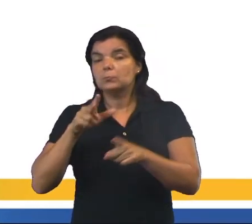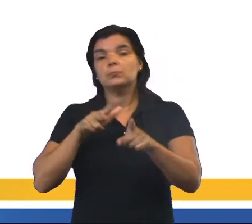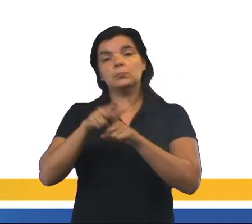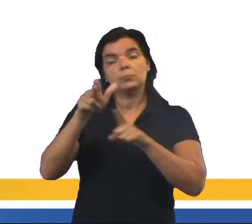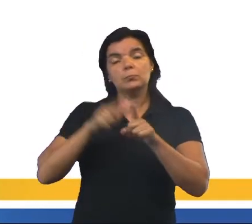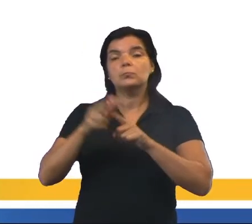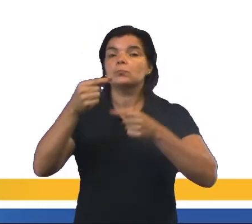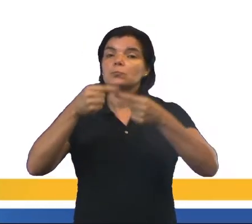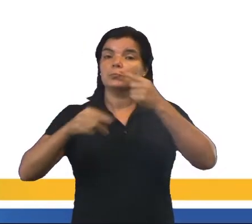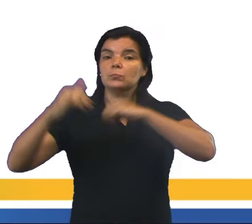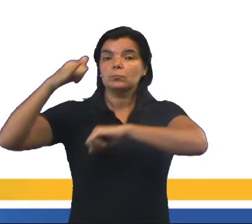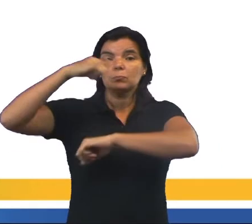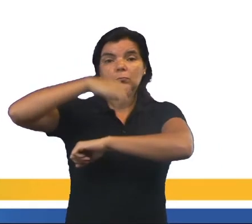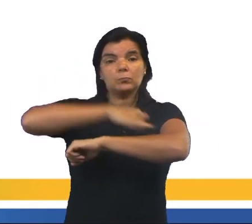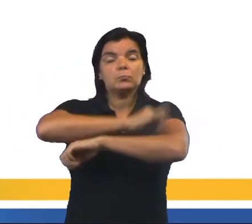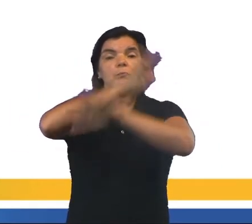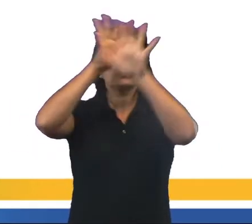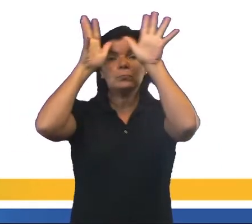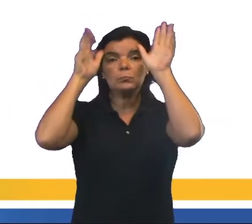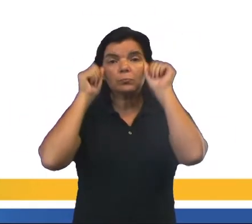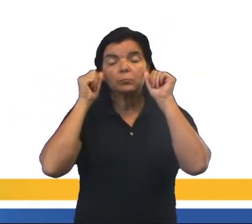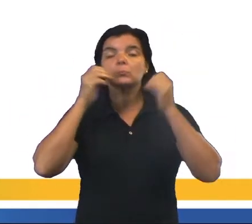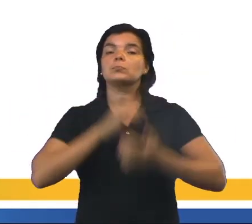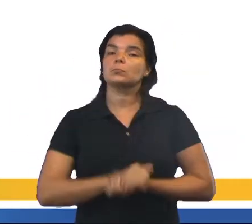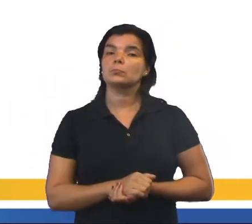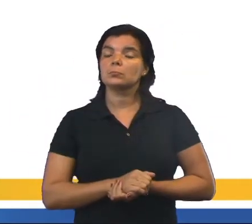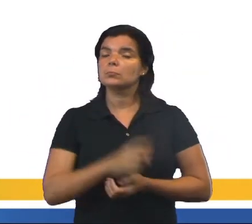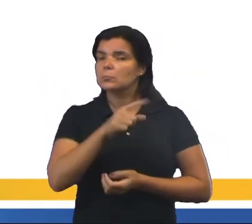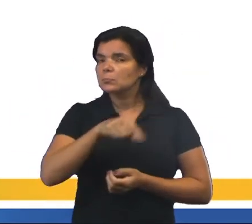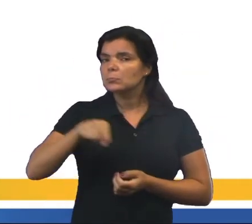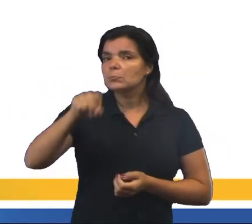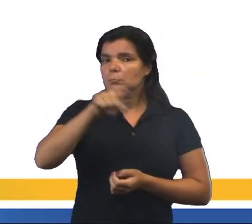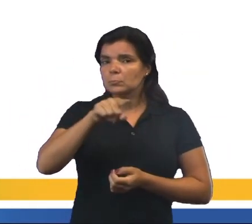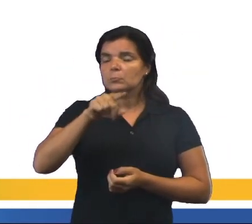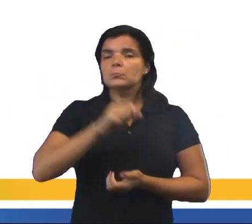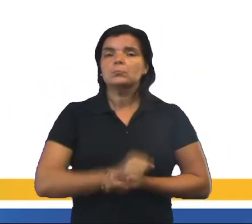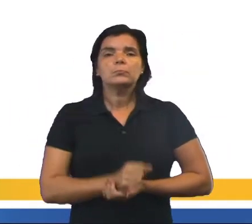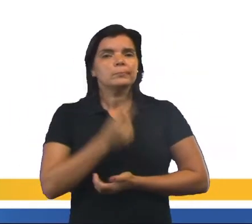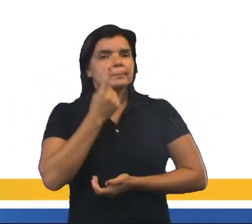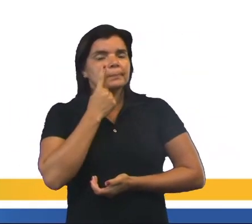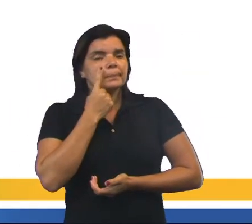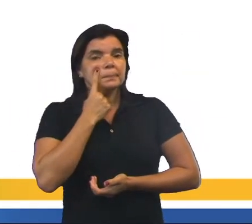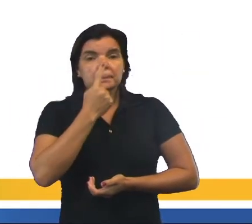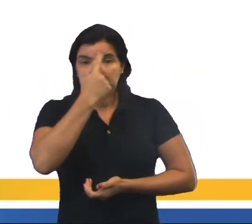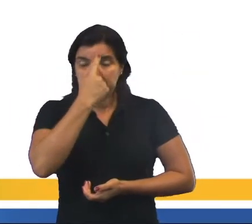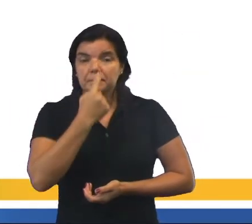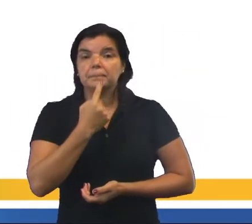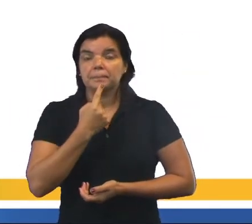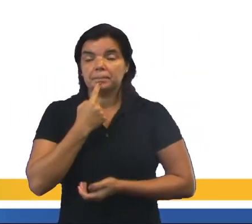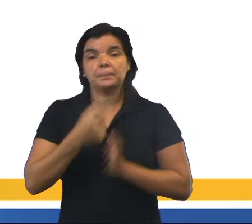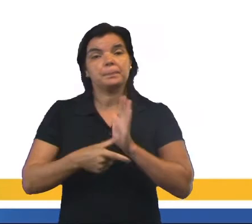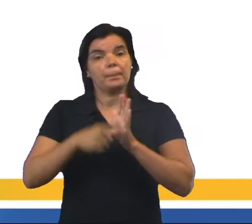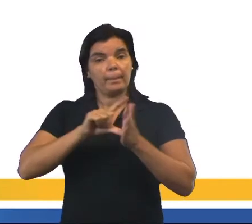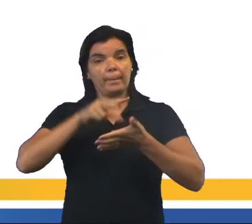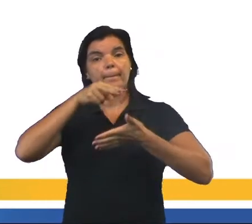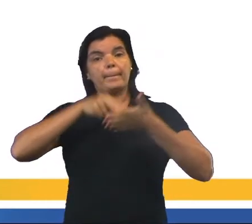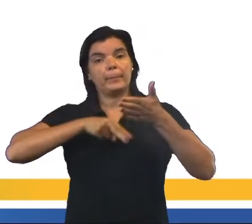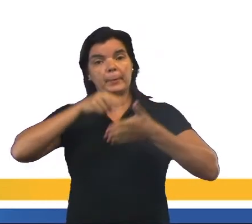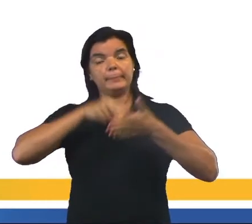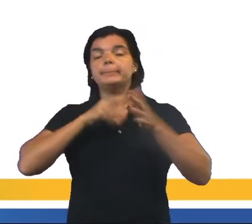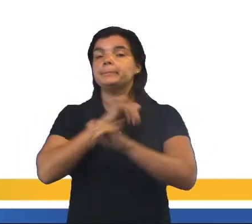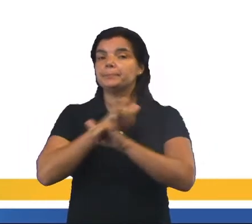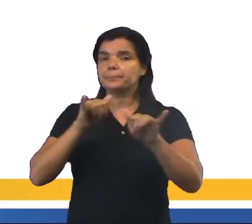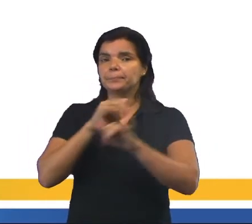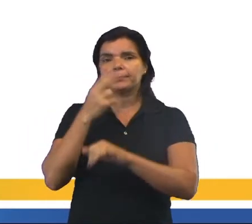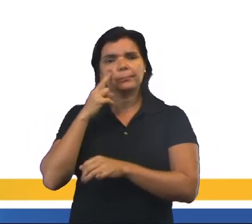está proibido nos aeroportos do Acre. E você olha para a imagem e antes de ler a